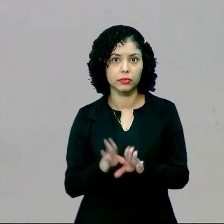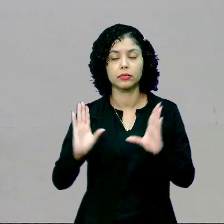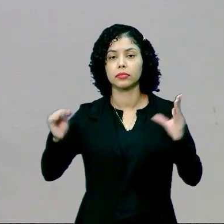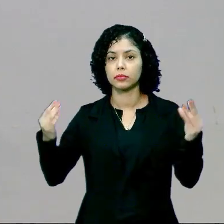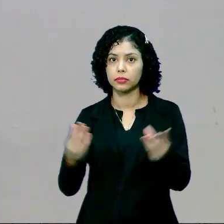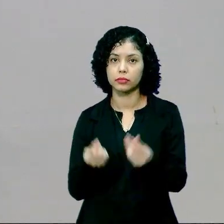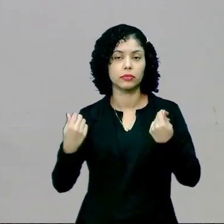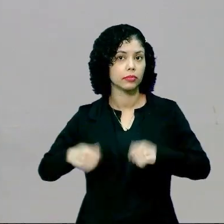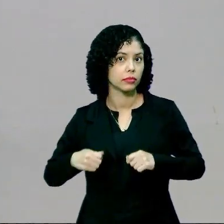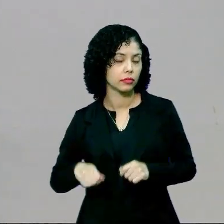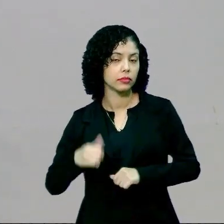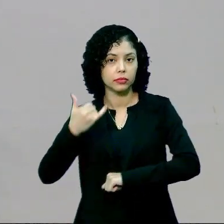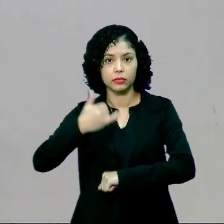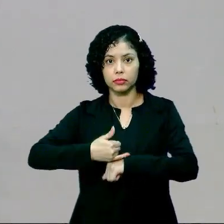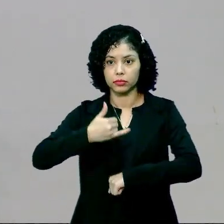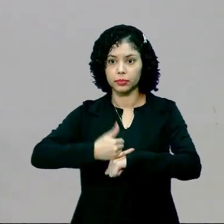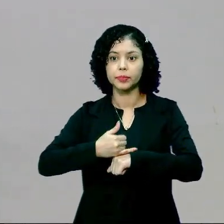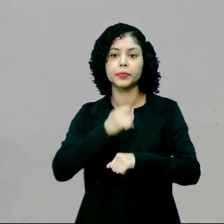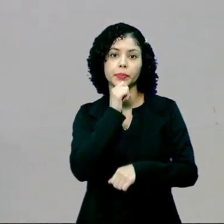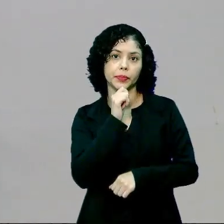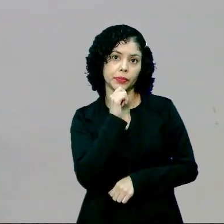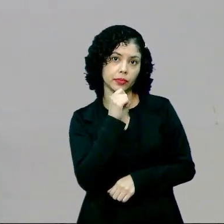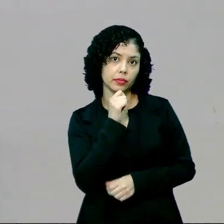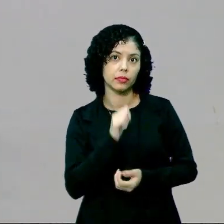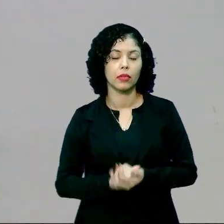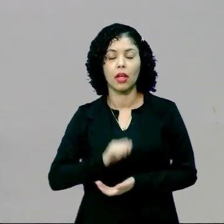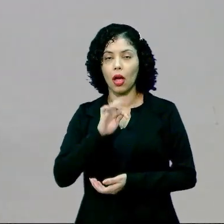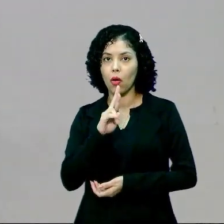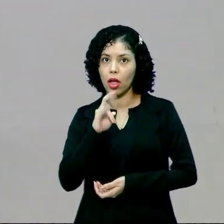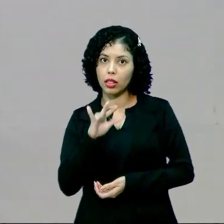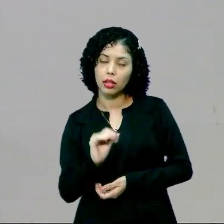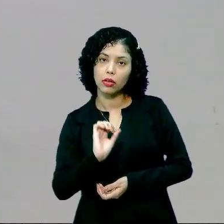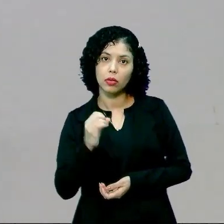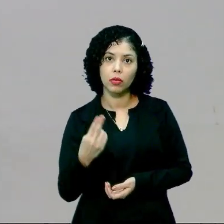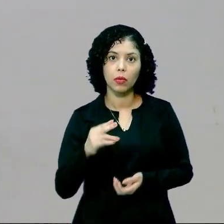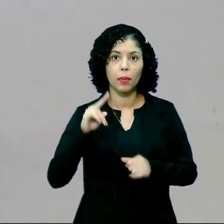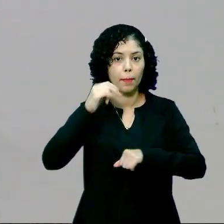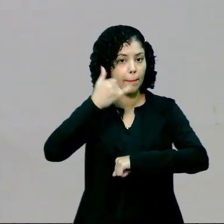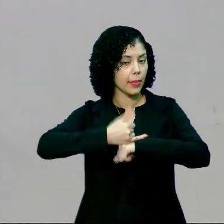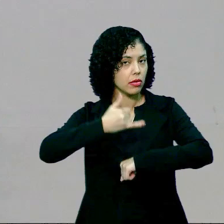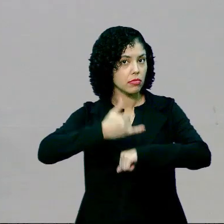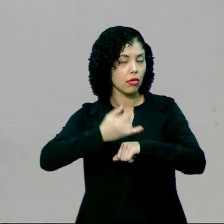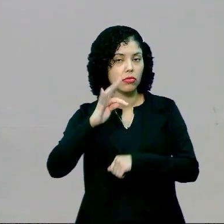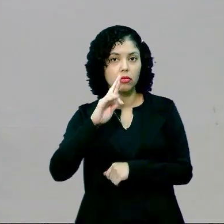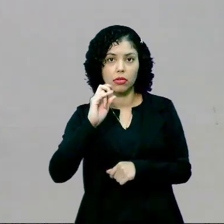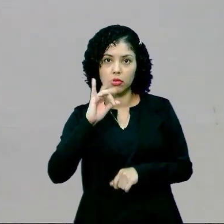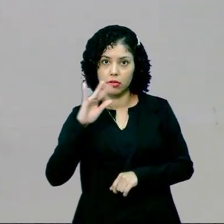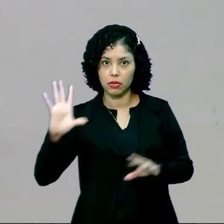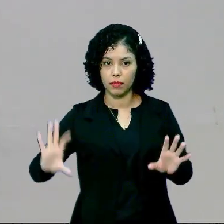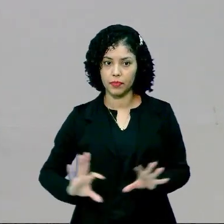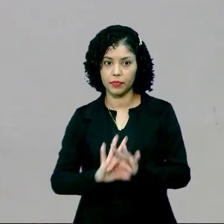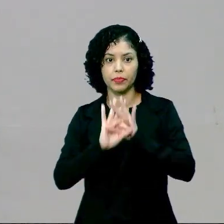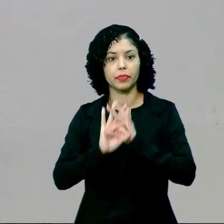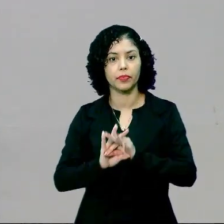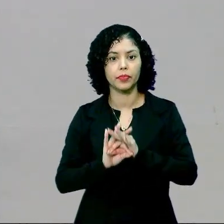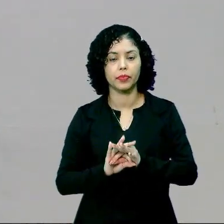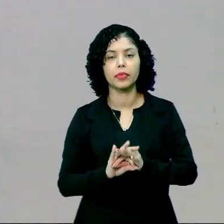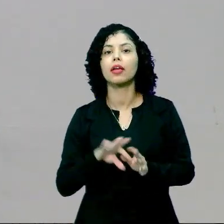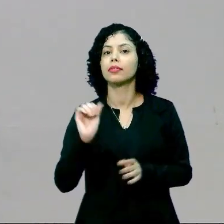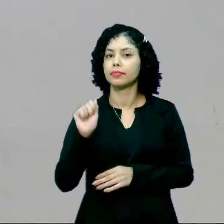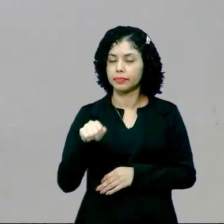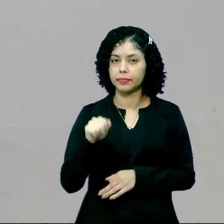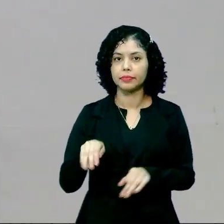precisa ser um metal seja ele alcalino alcalino terroso ou metal de transição ligado à hidroxila